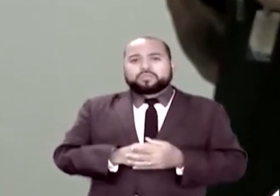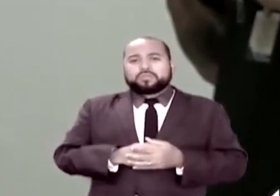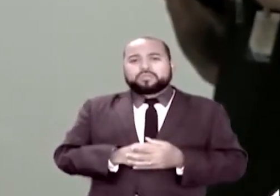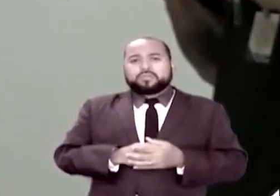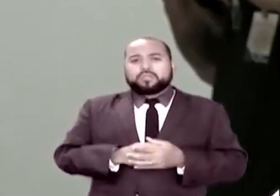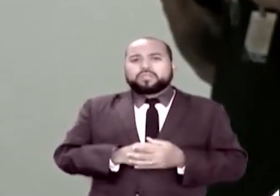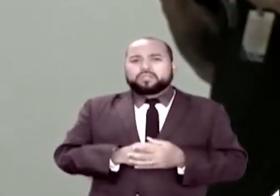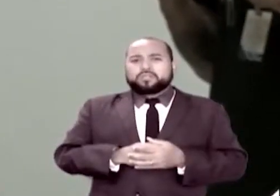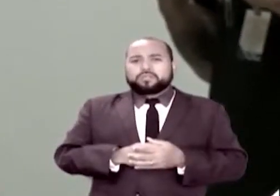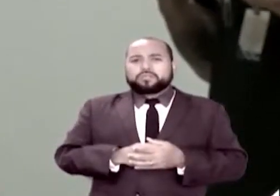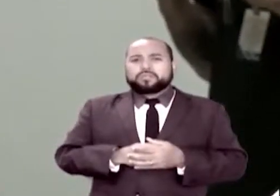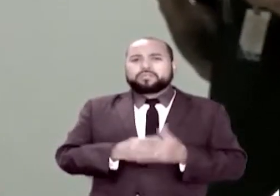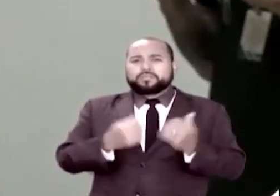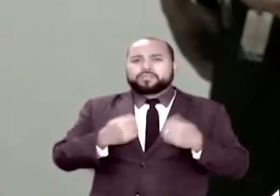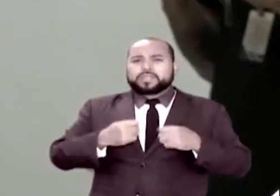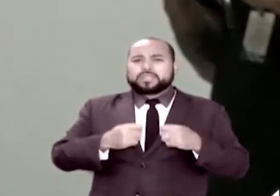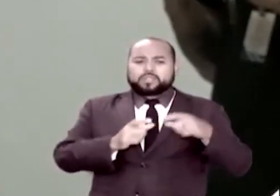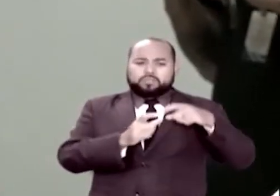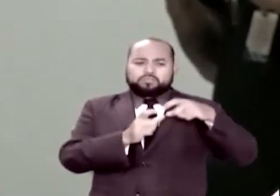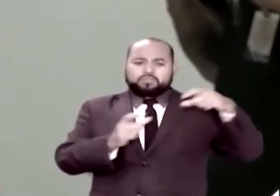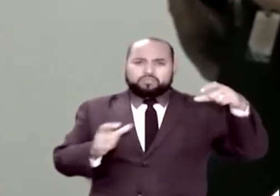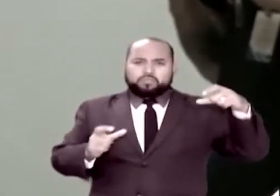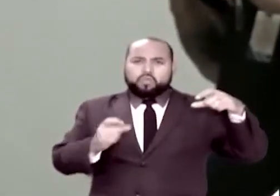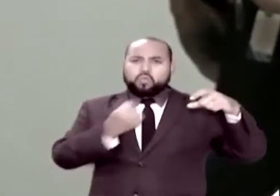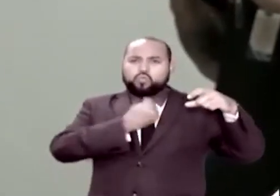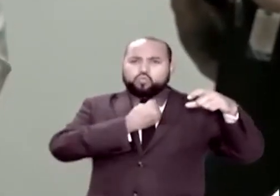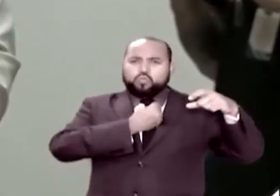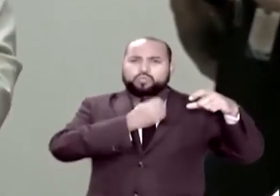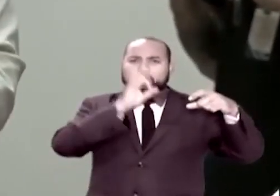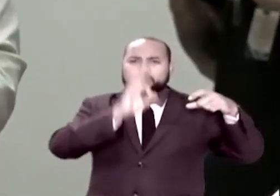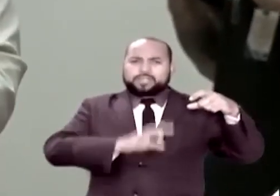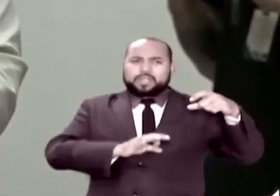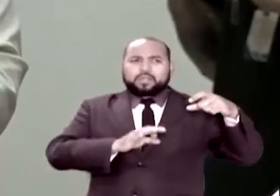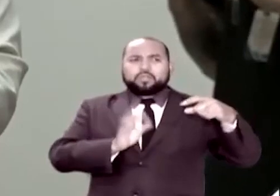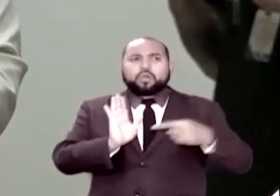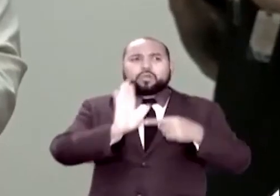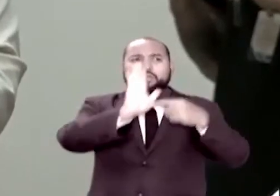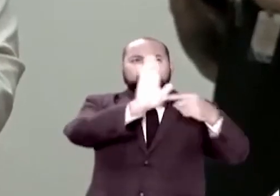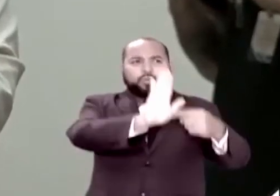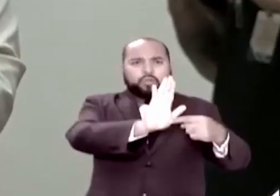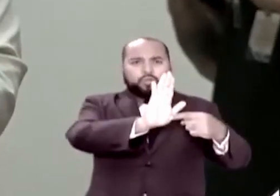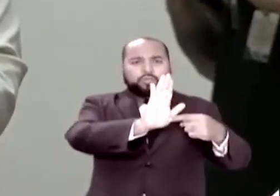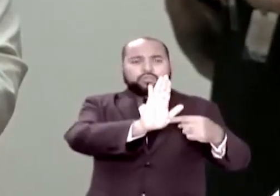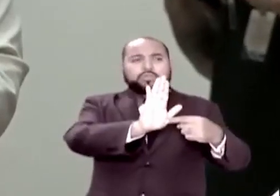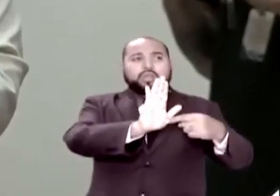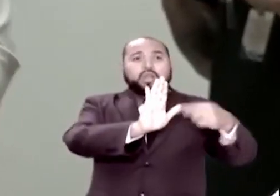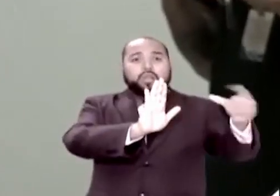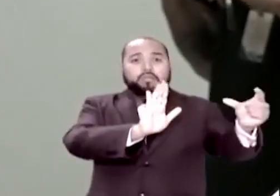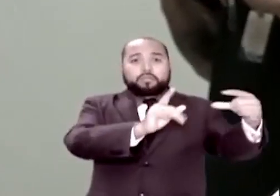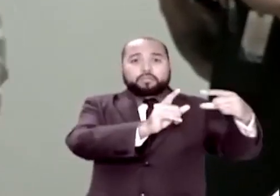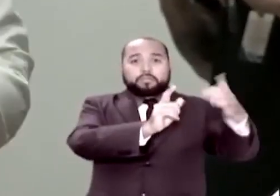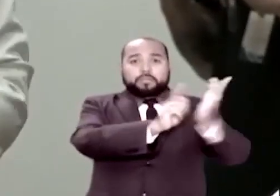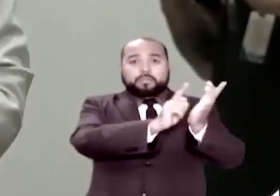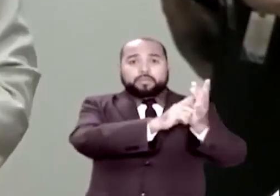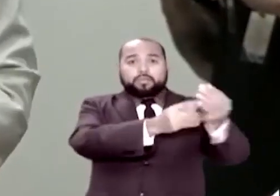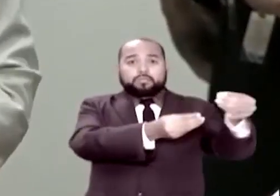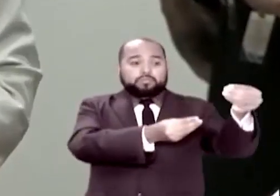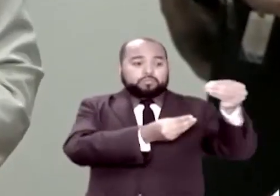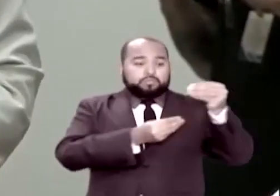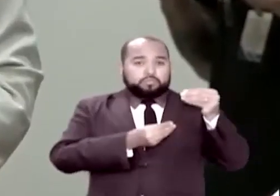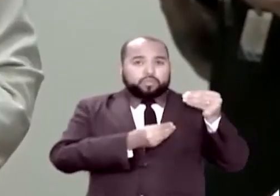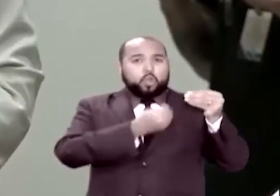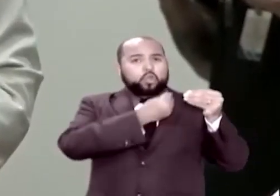que tudo é feito através de protocolos Então você apresenta um documento te é é Te entregue um um protocolo que você apresentou esse